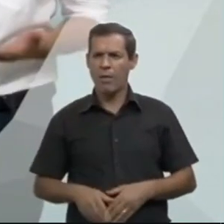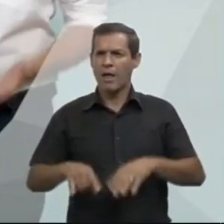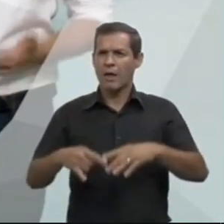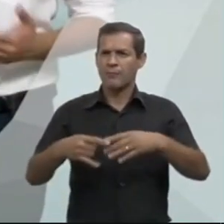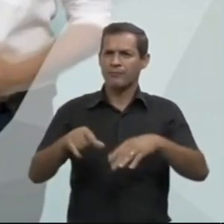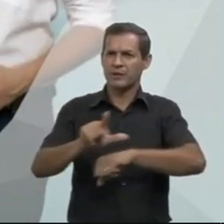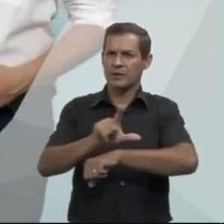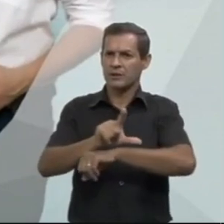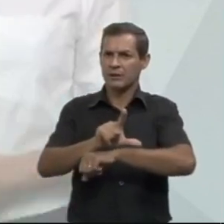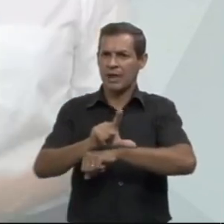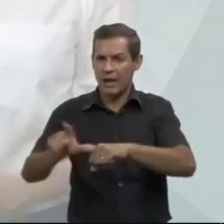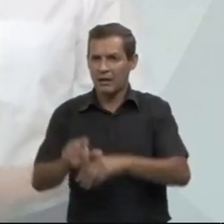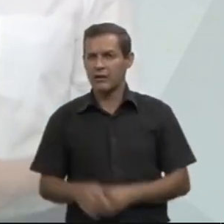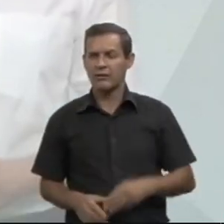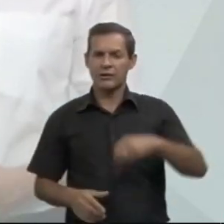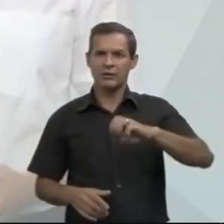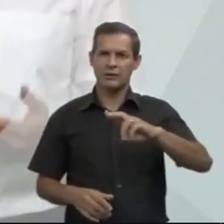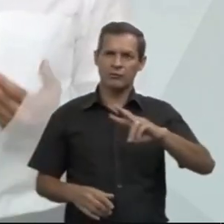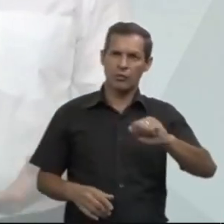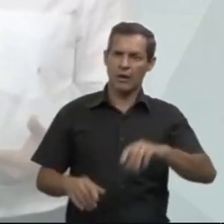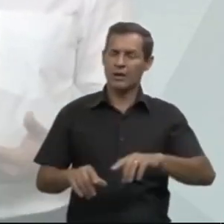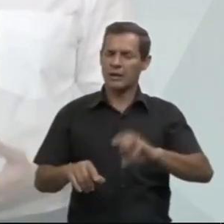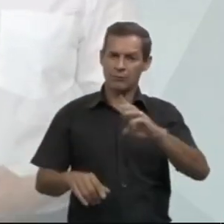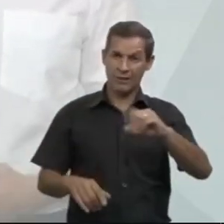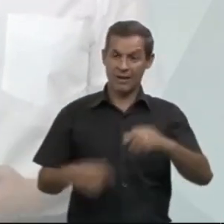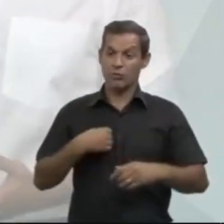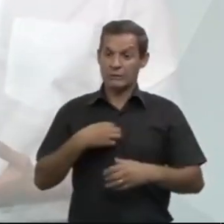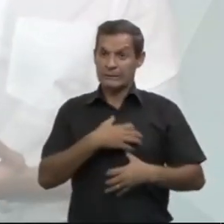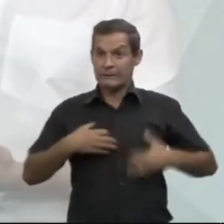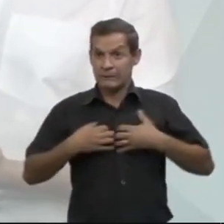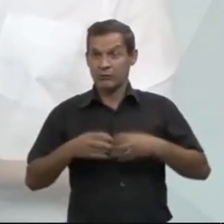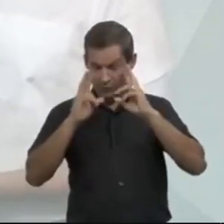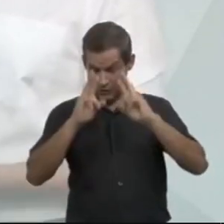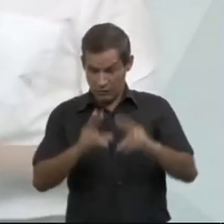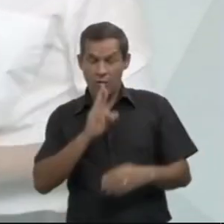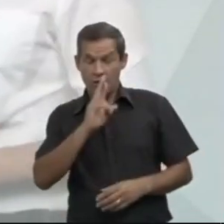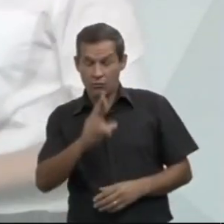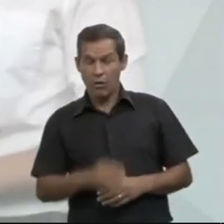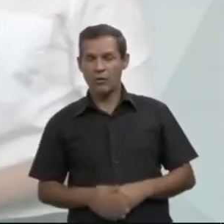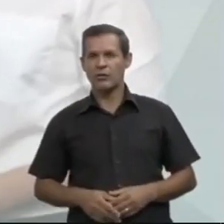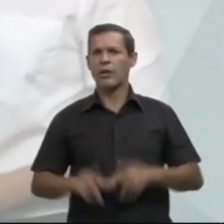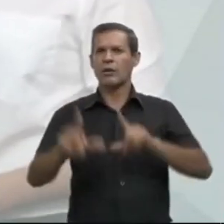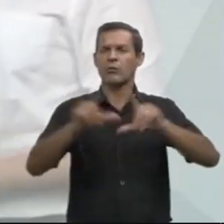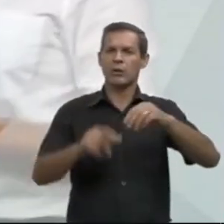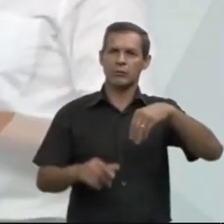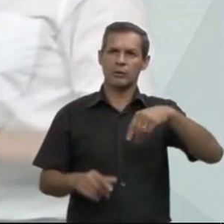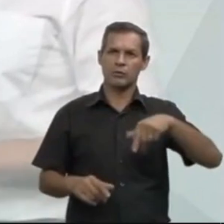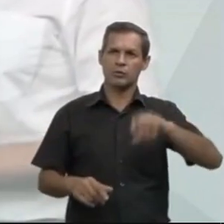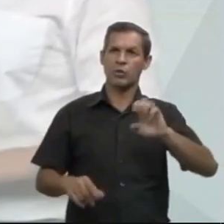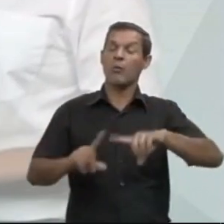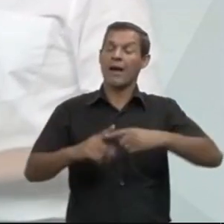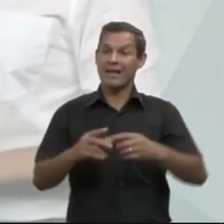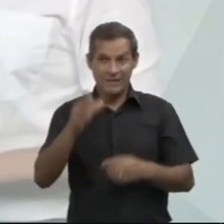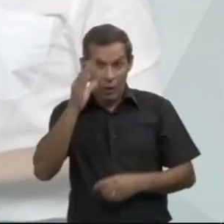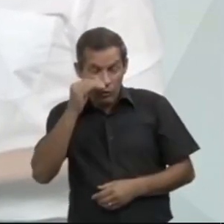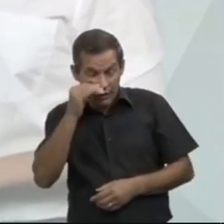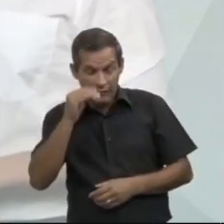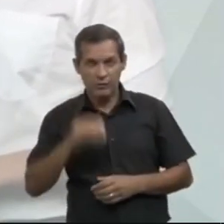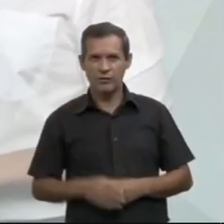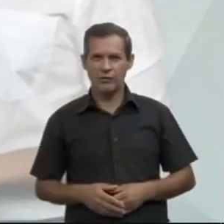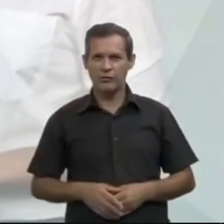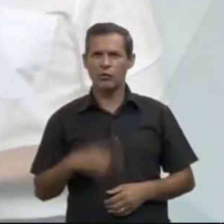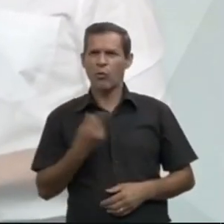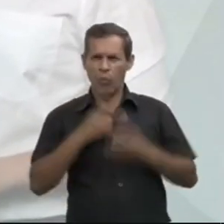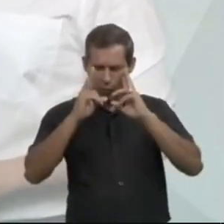nervurada para a cobertura da Dona Edna. Por falar nisso, estou bem ansioso para que vocês vejam o resultado no programa do Muck. Mas para matar um pouquinho da